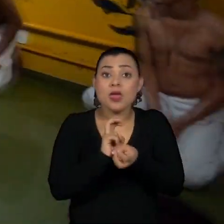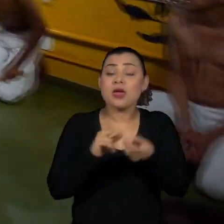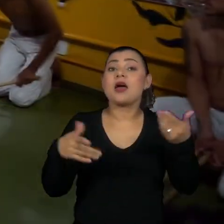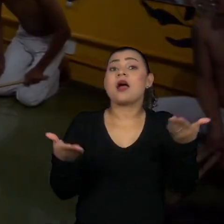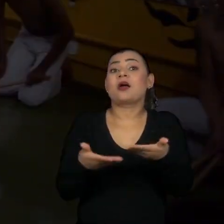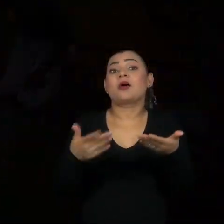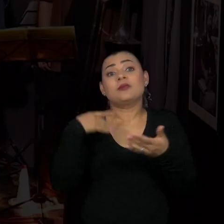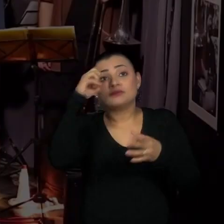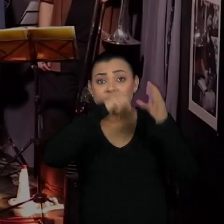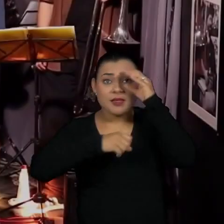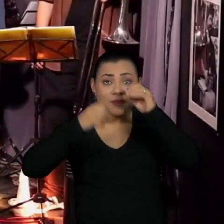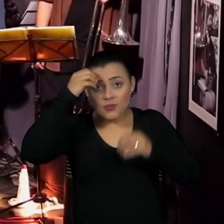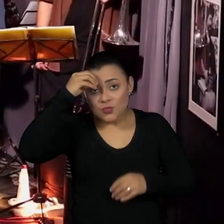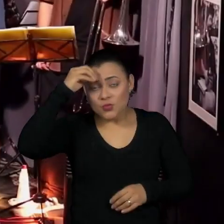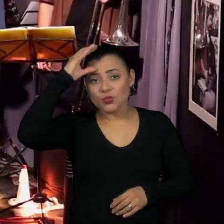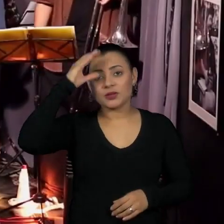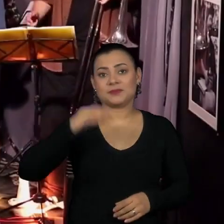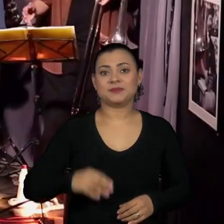faz parte da minha vida.